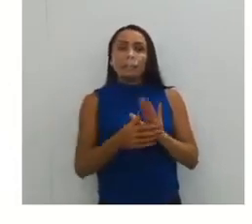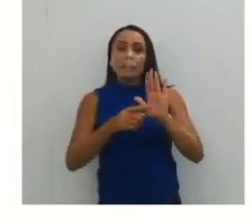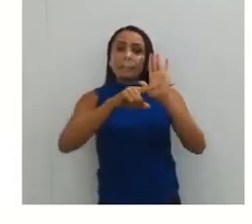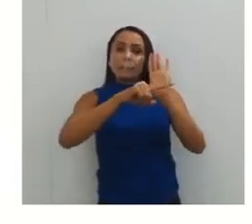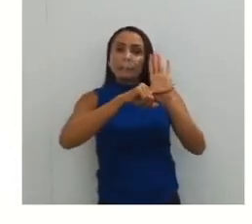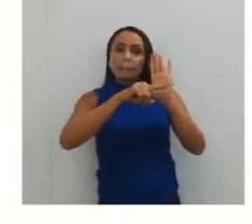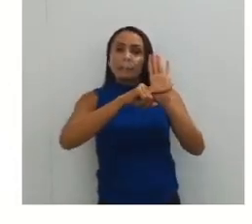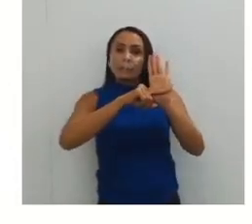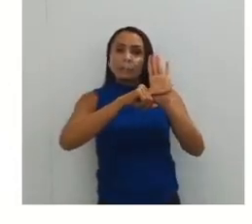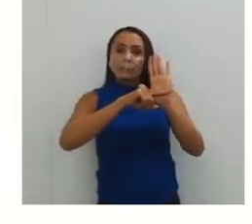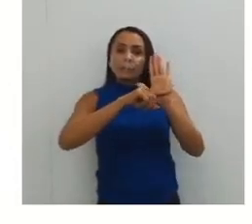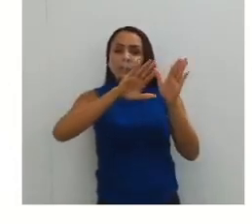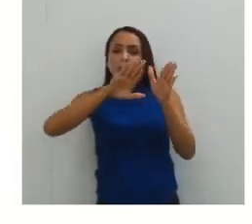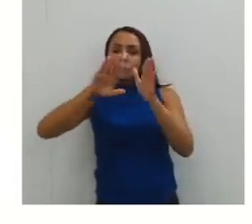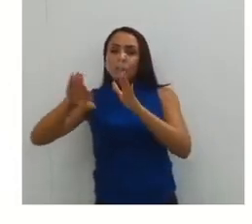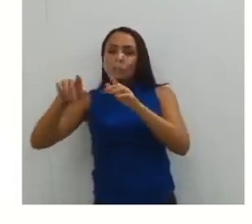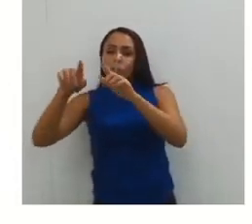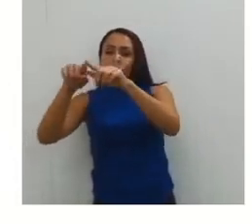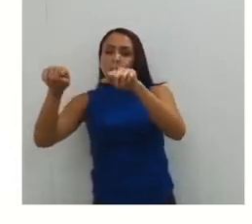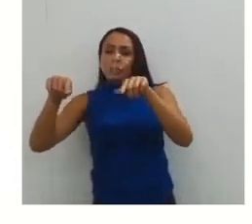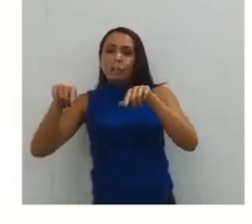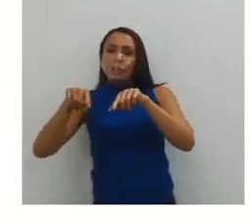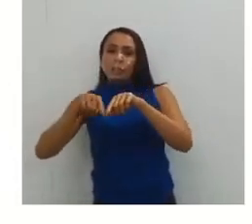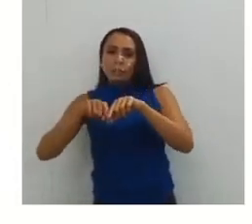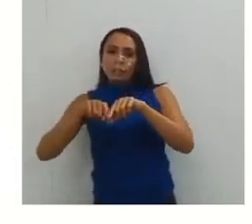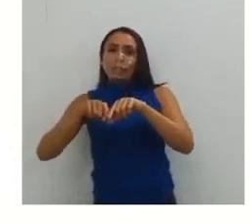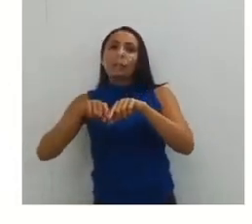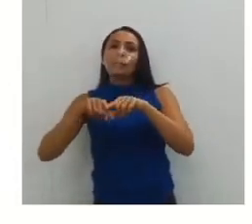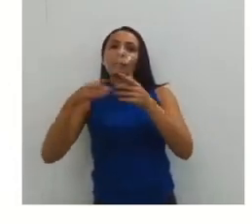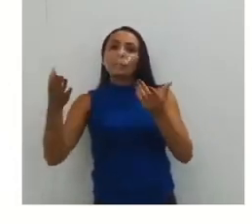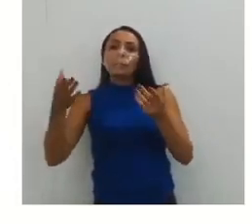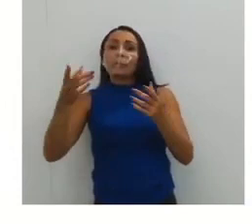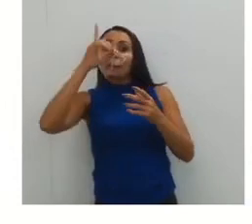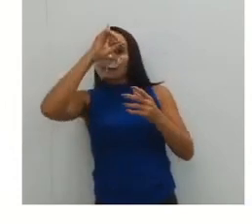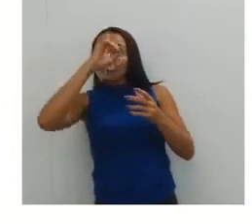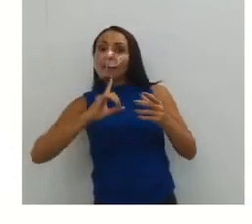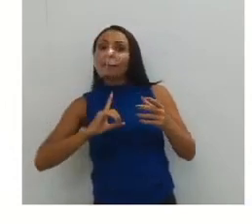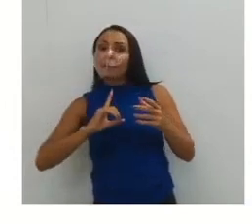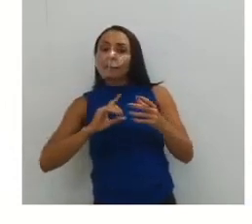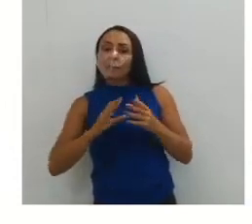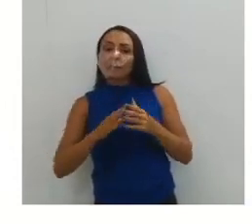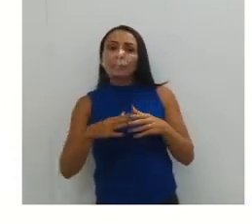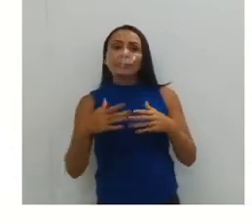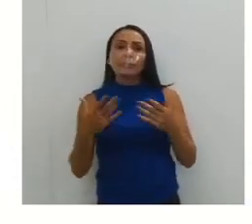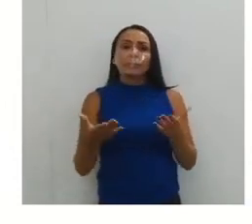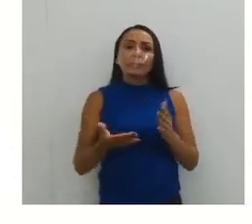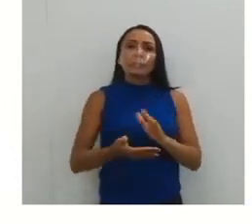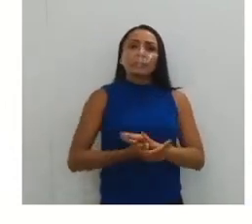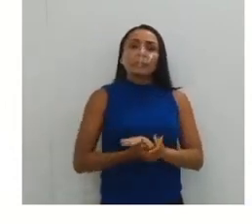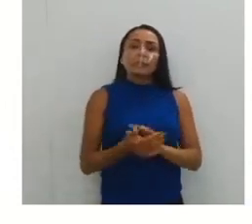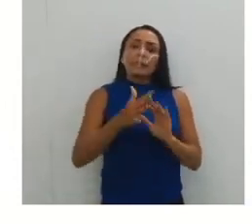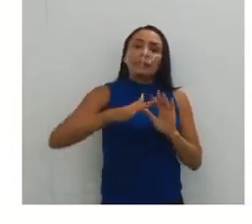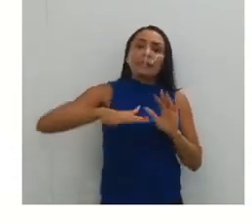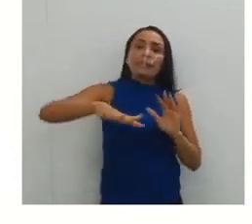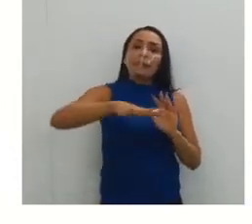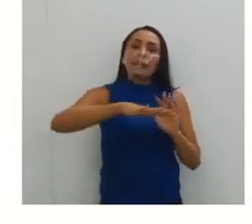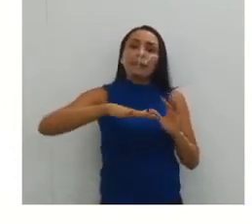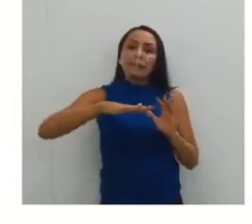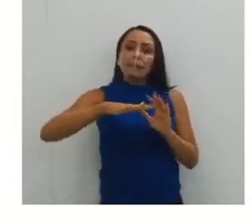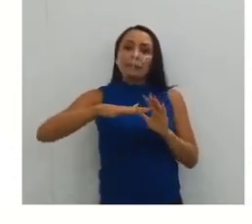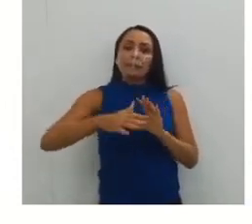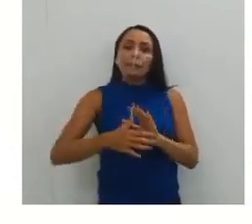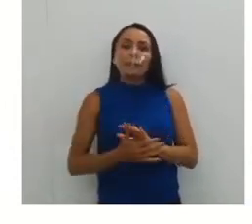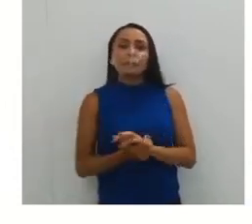quadrado amarelo. Então fica o quadrado maior menos esse quadrado menor é a área da